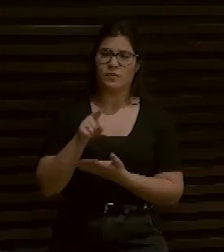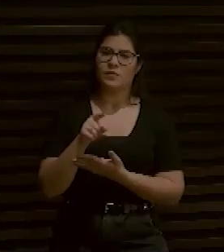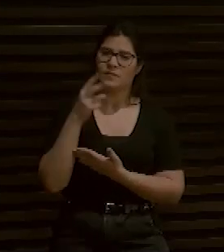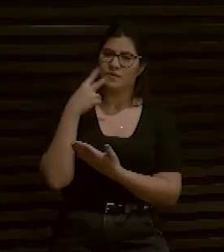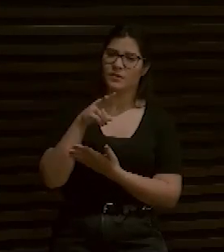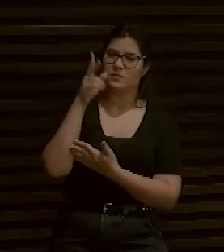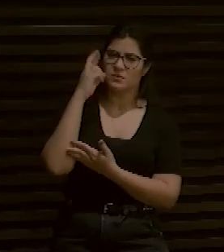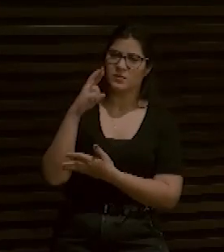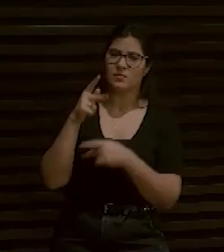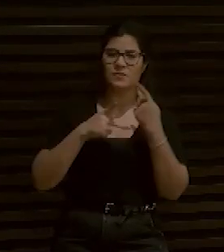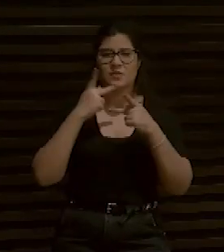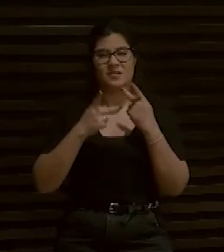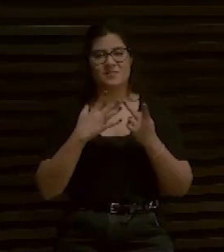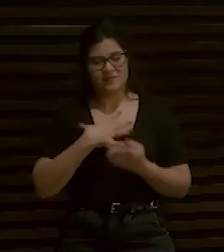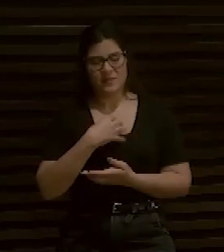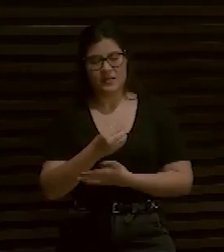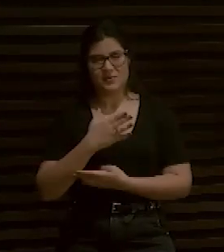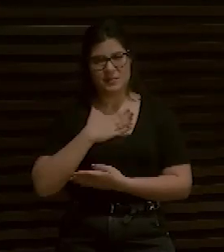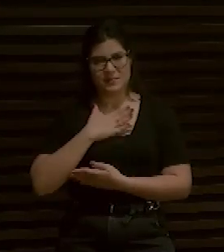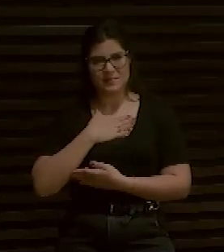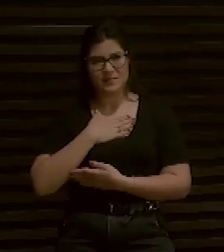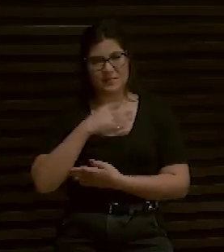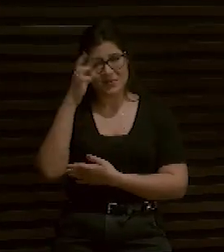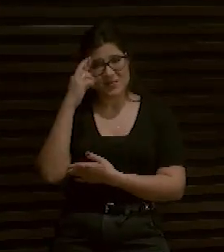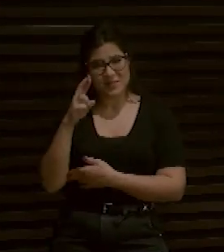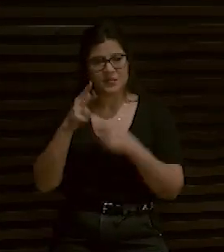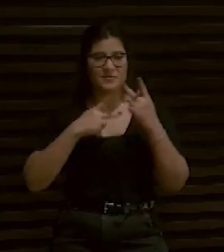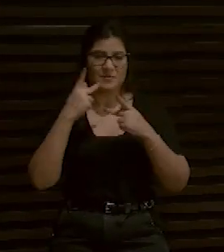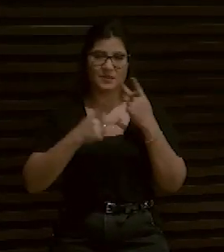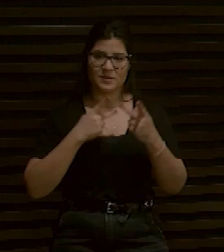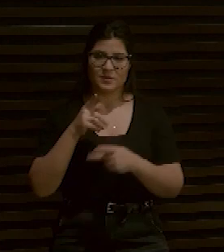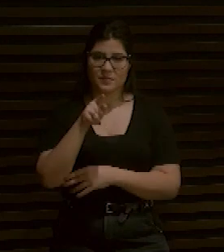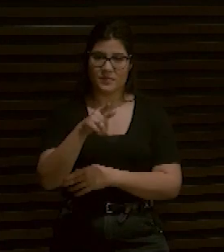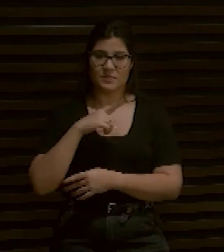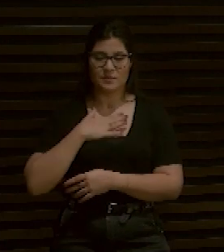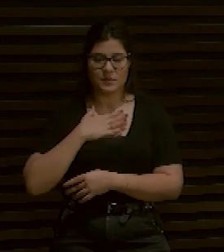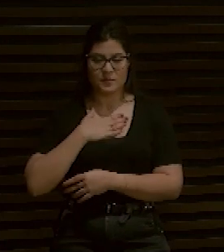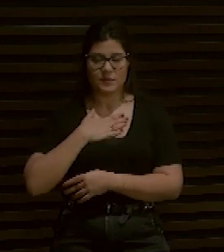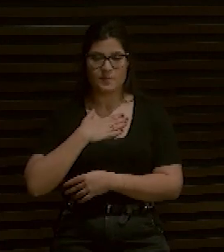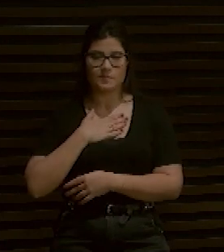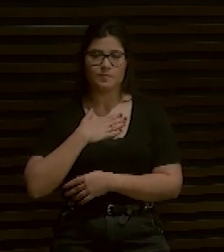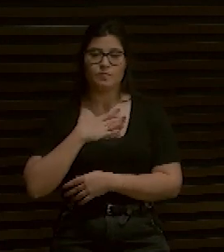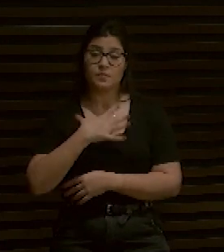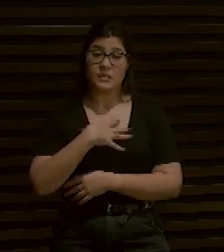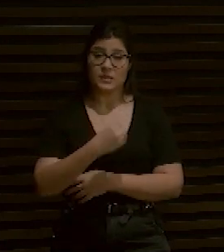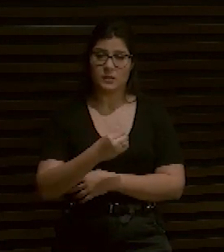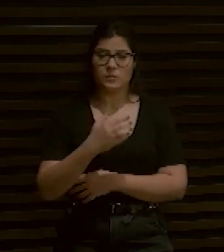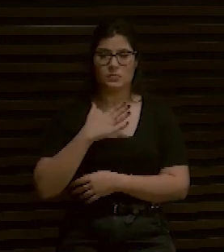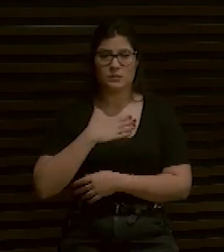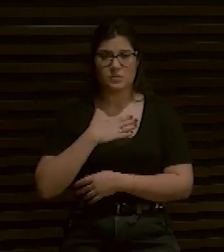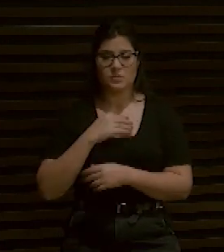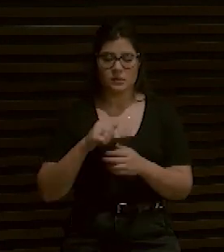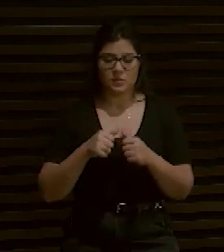falar: filhinhos meus. É o Senhor falando para você e para mim nessa manhã: filhinhos meus, estas coisas